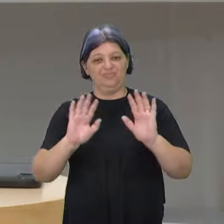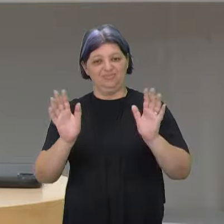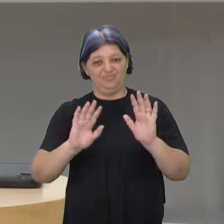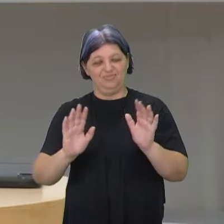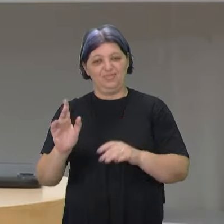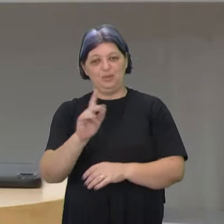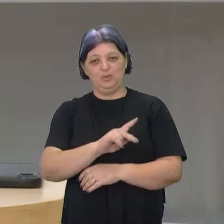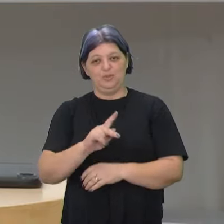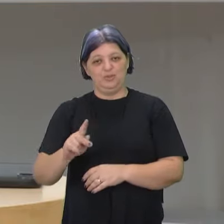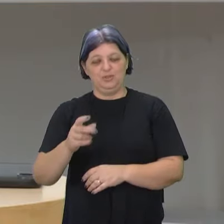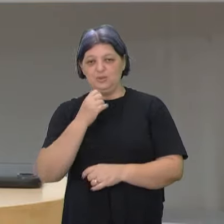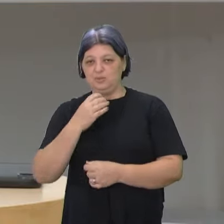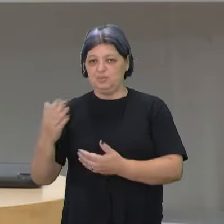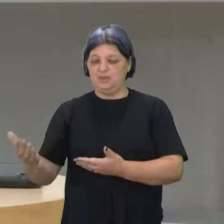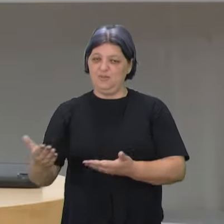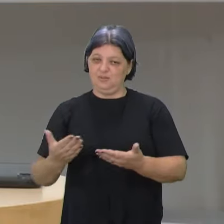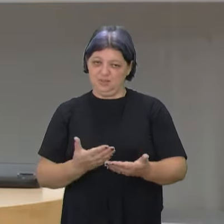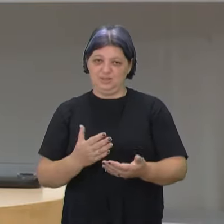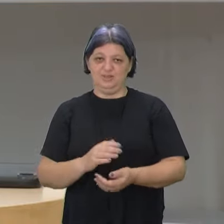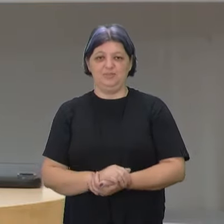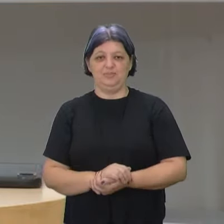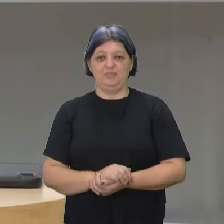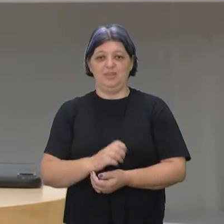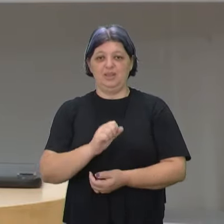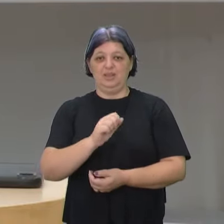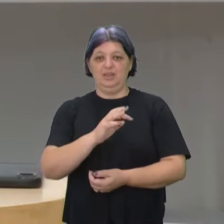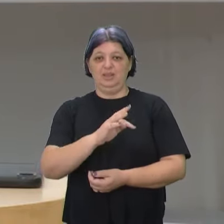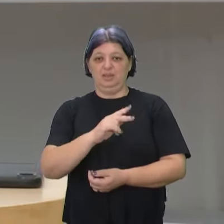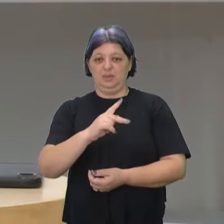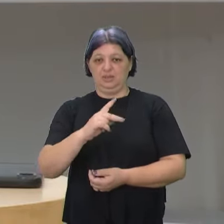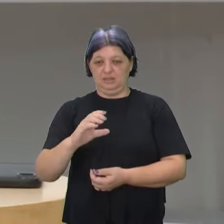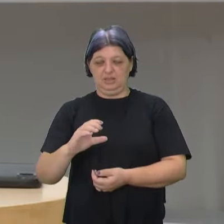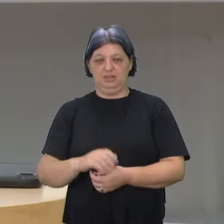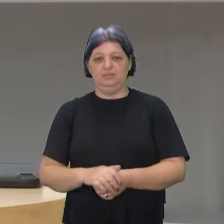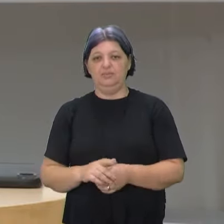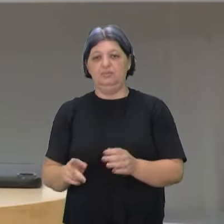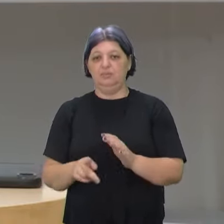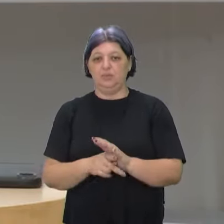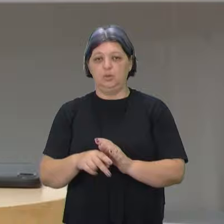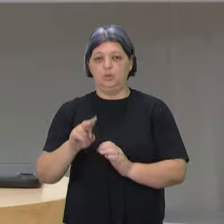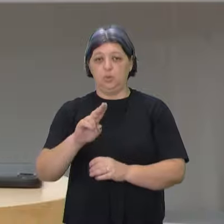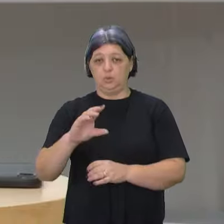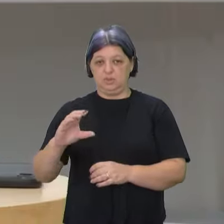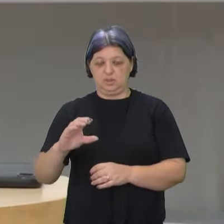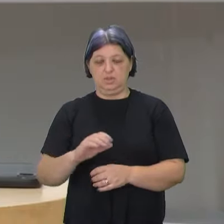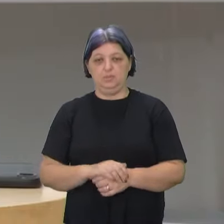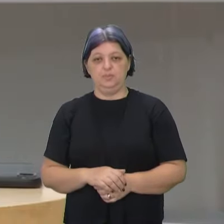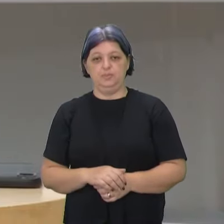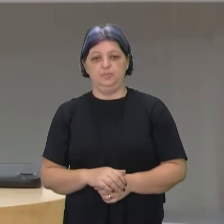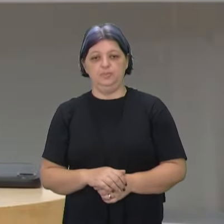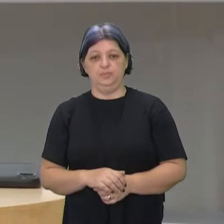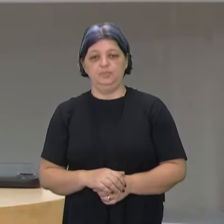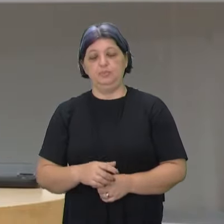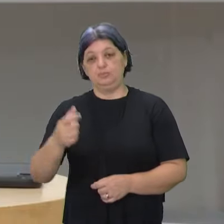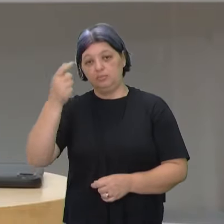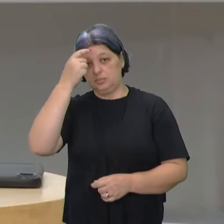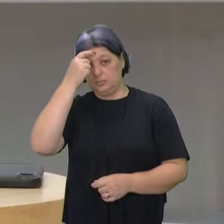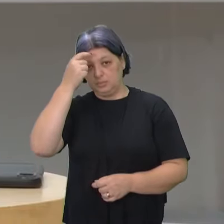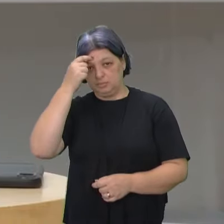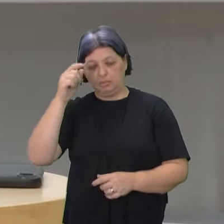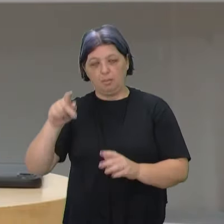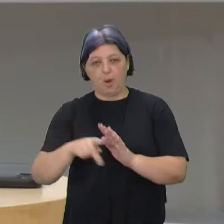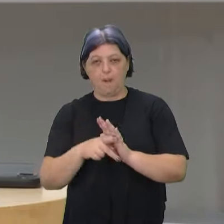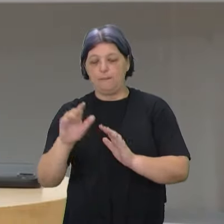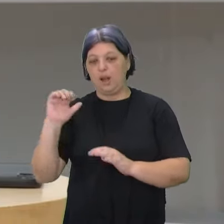Olá, professores, sejam todos muito bem-vindos aí a mais uma TPC de unidades curriculares e a gente está trabalhando aí com ciências humanas